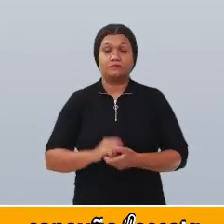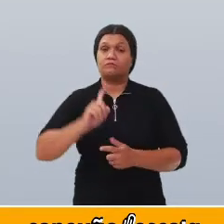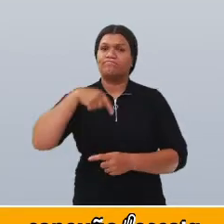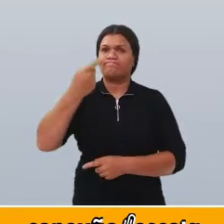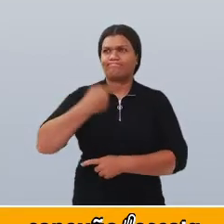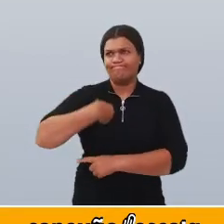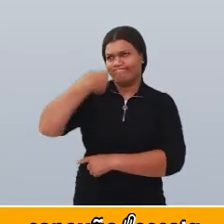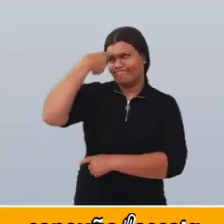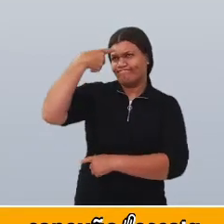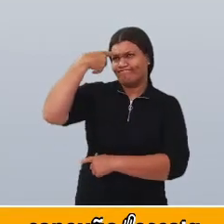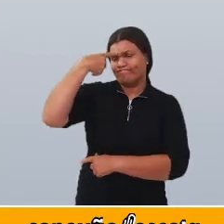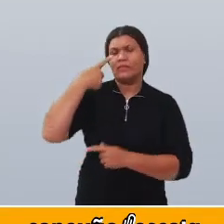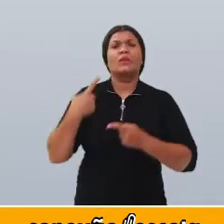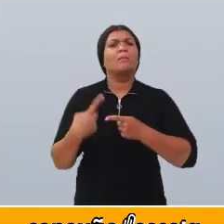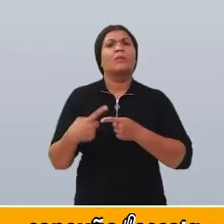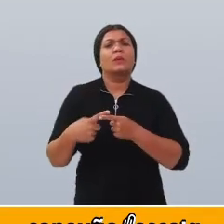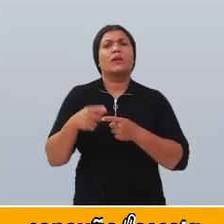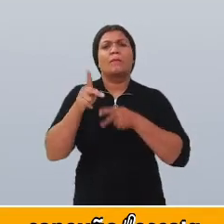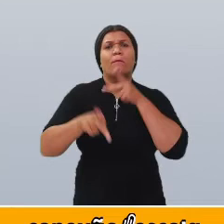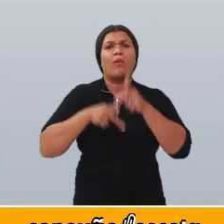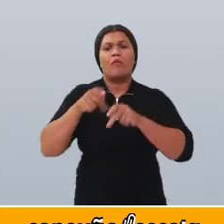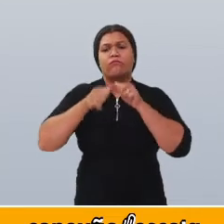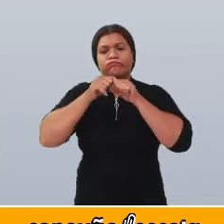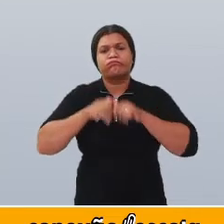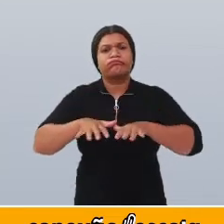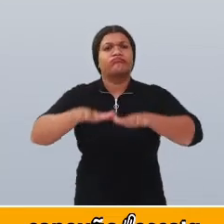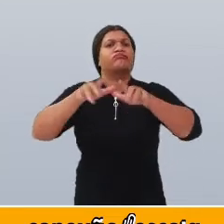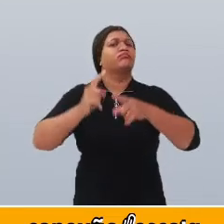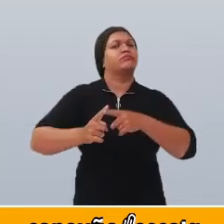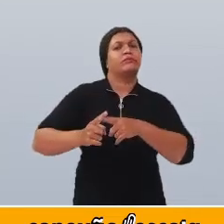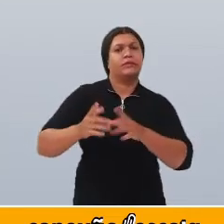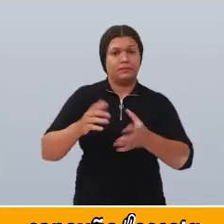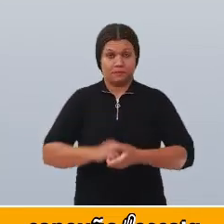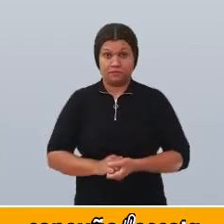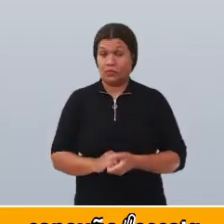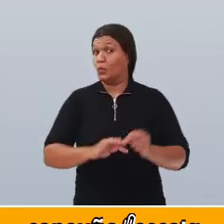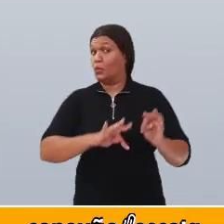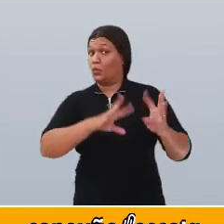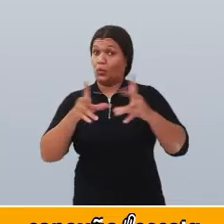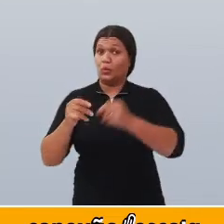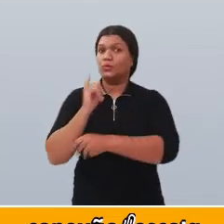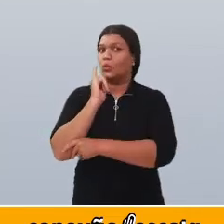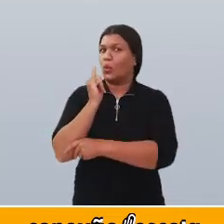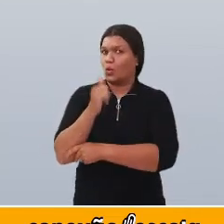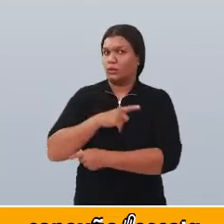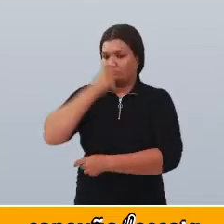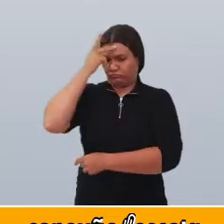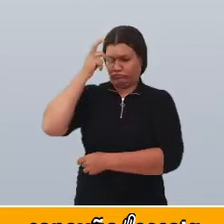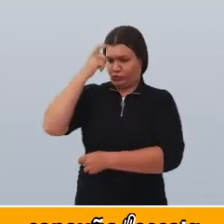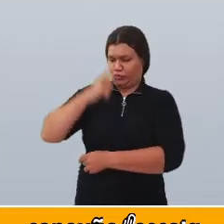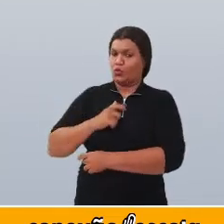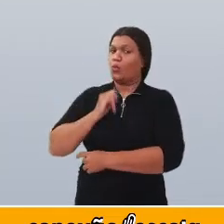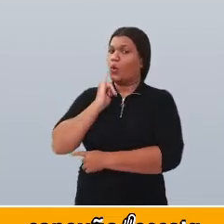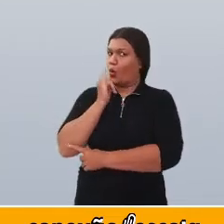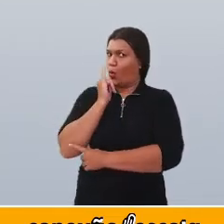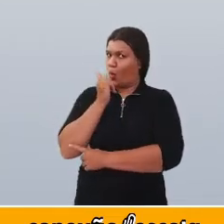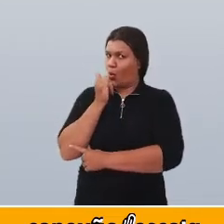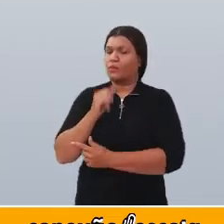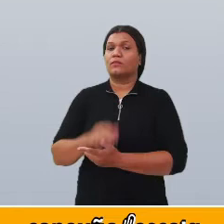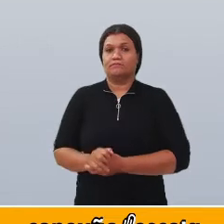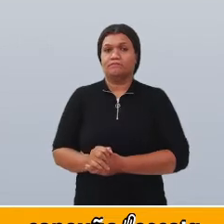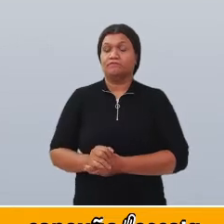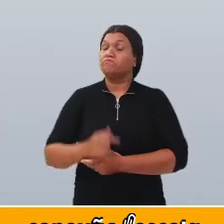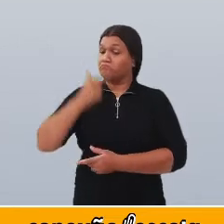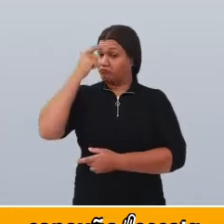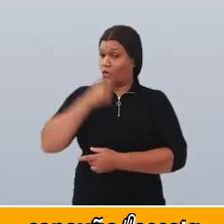por que ele é então popular. Todo conto vai ter um narrador, ele se